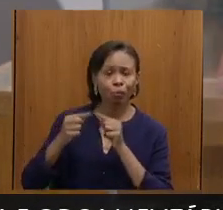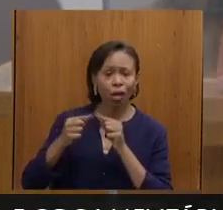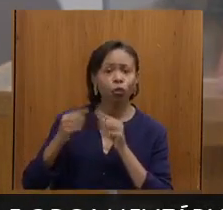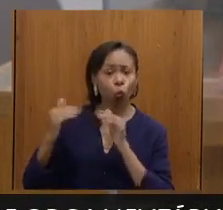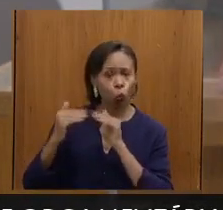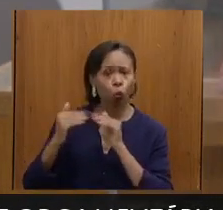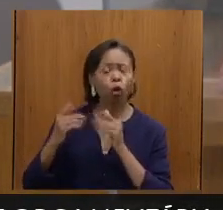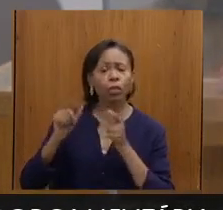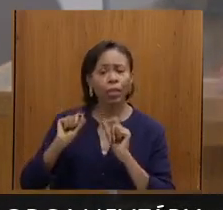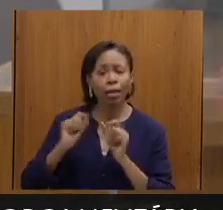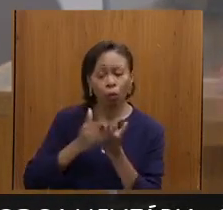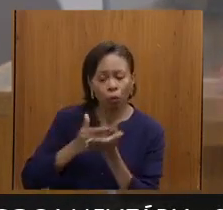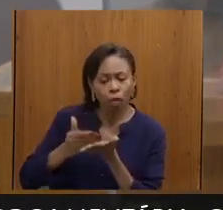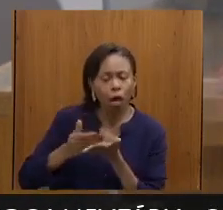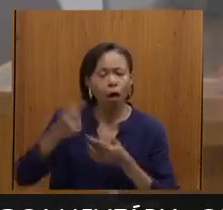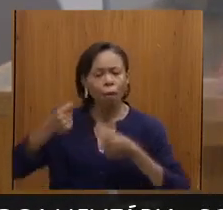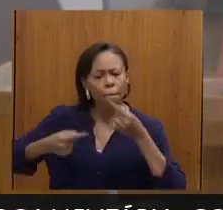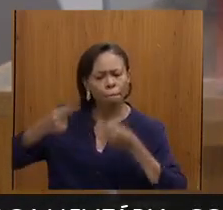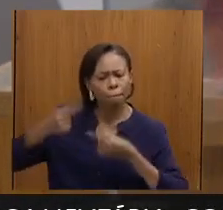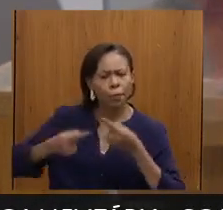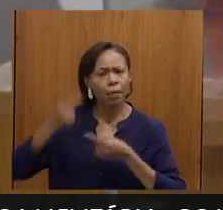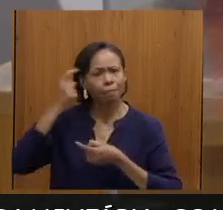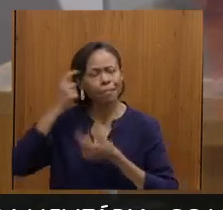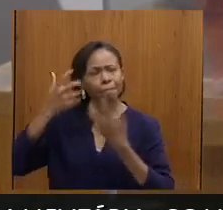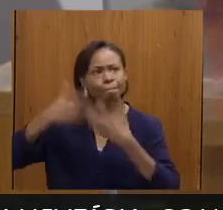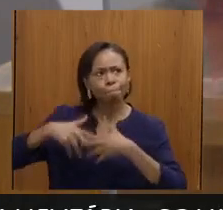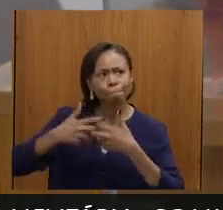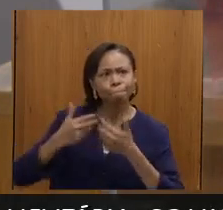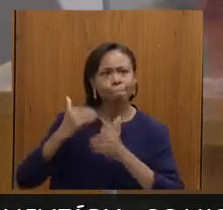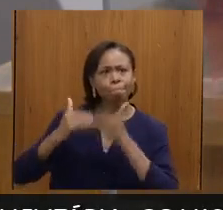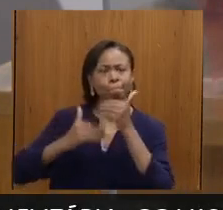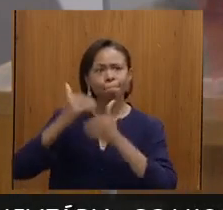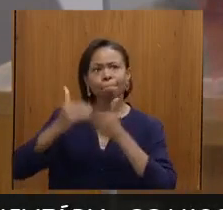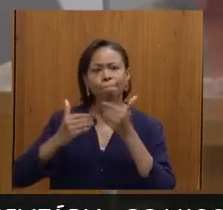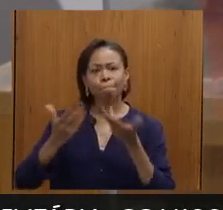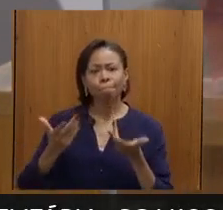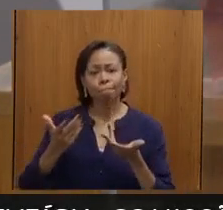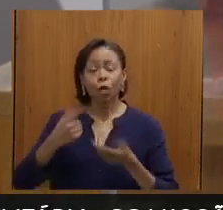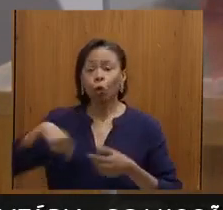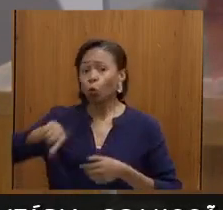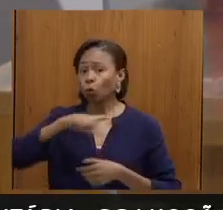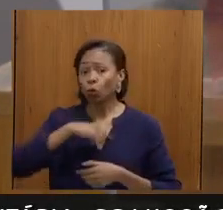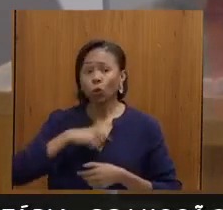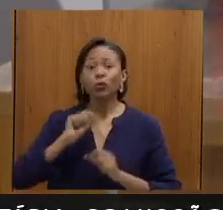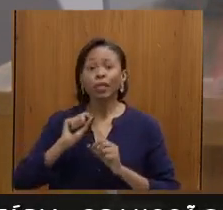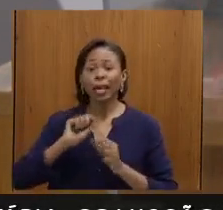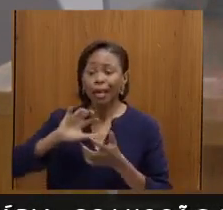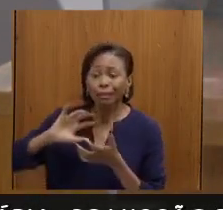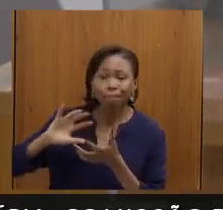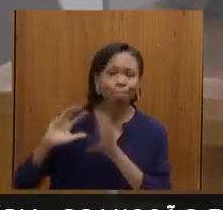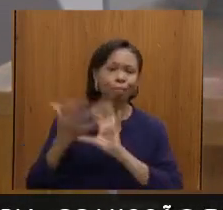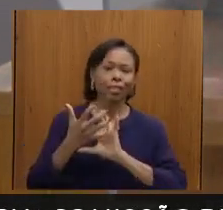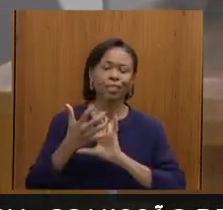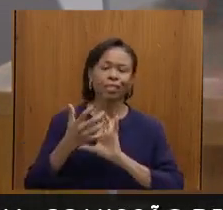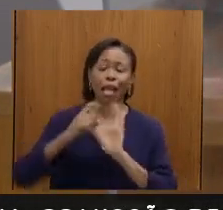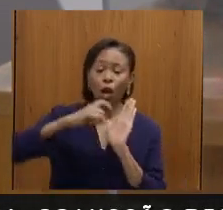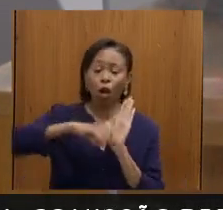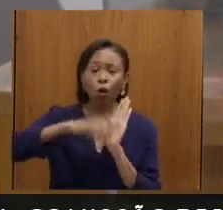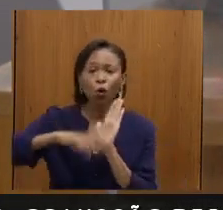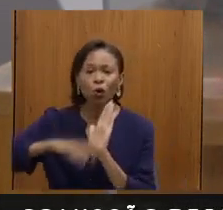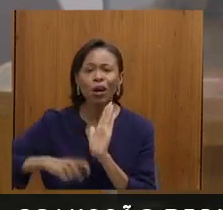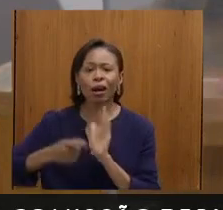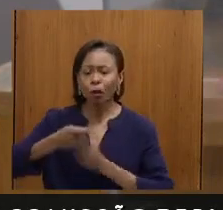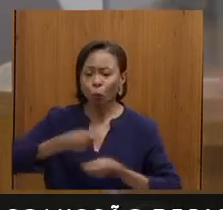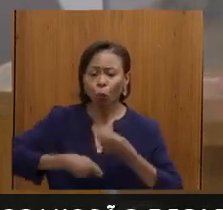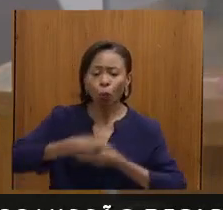discussão e construir a nossa recuperação econômica fiscal do Estado de Minas